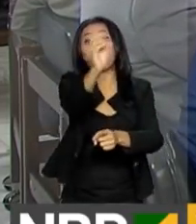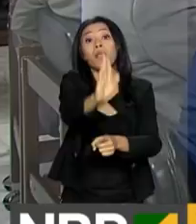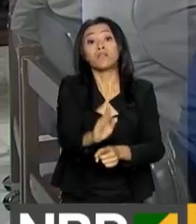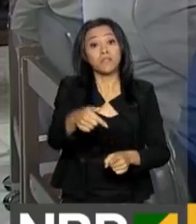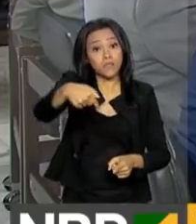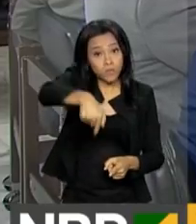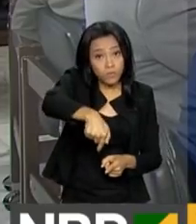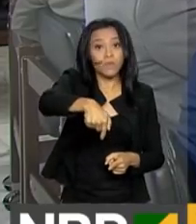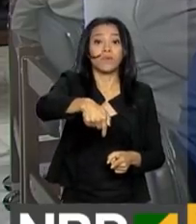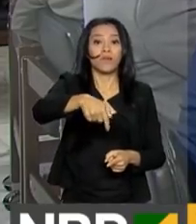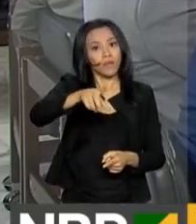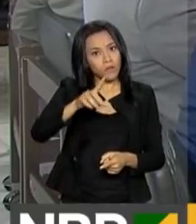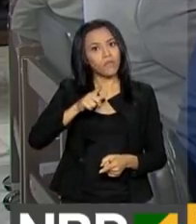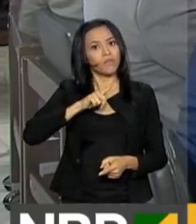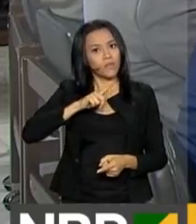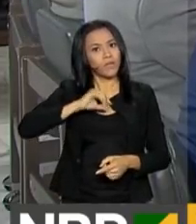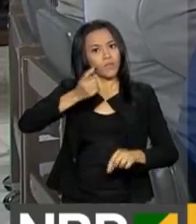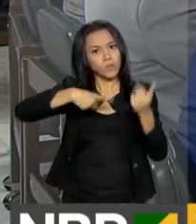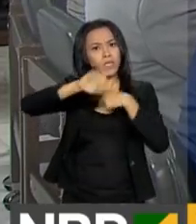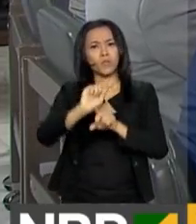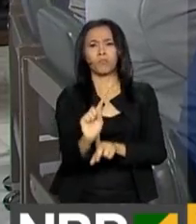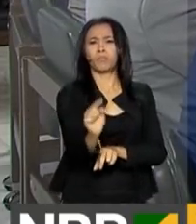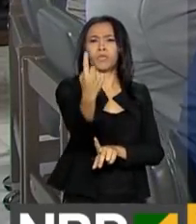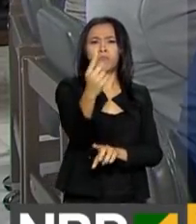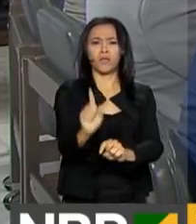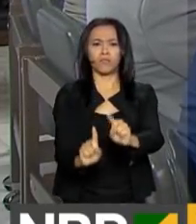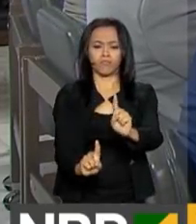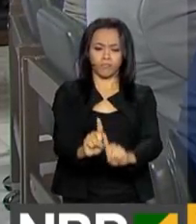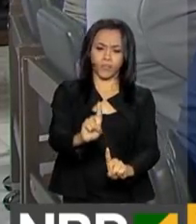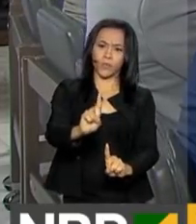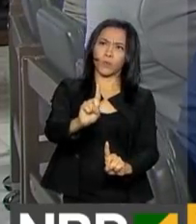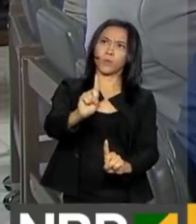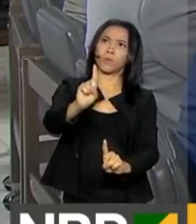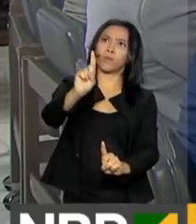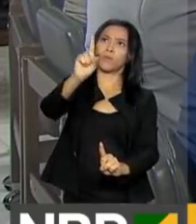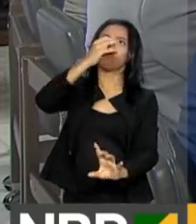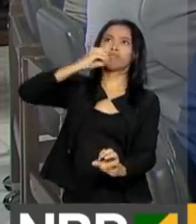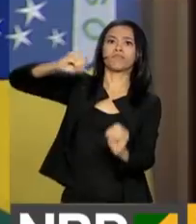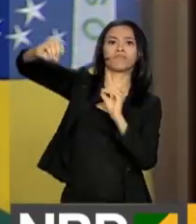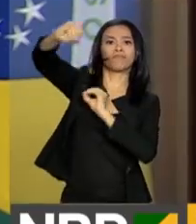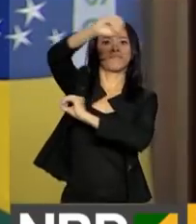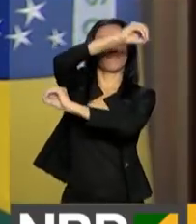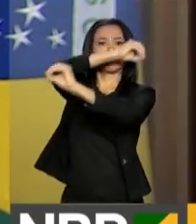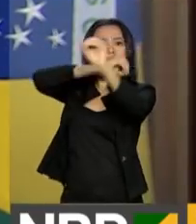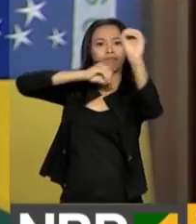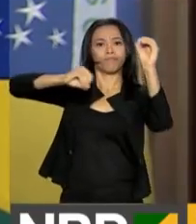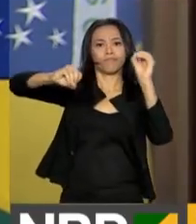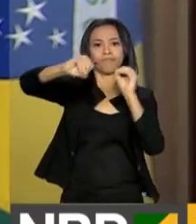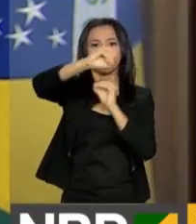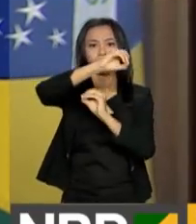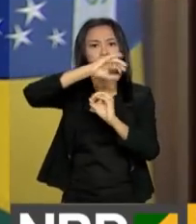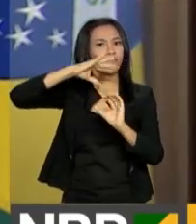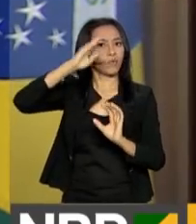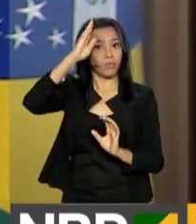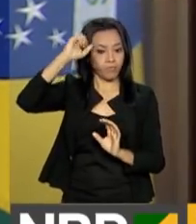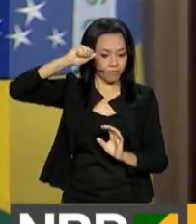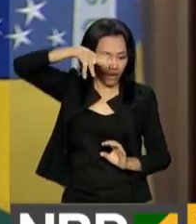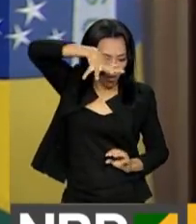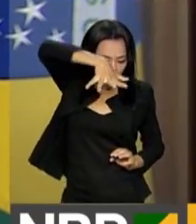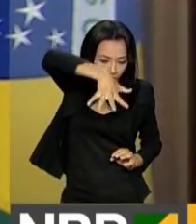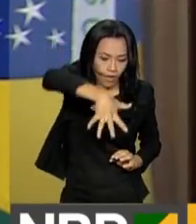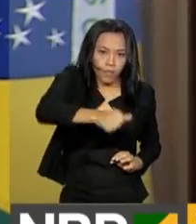lançou um grande sucesso o primeiro satélite geoestacionário em todo o brasil e como dizia o mesmo cassado e eu reitero